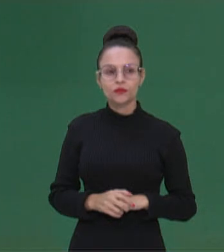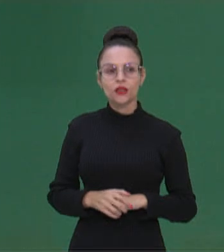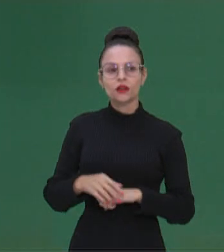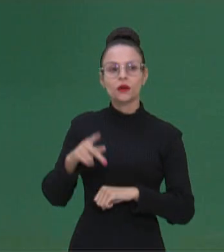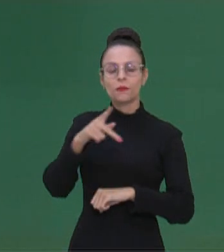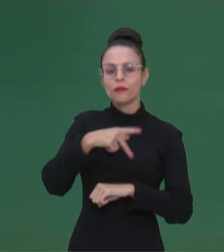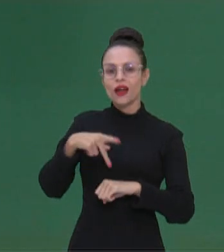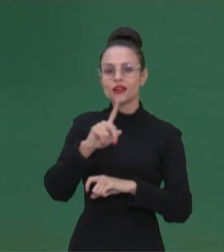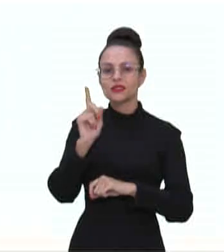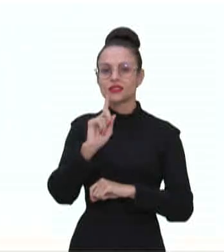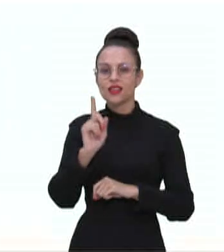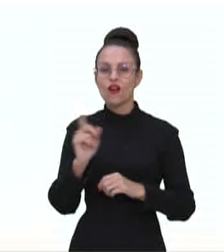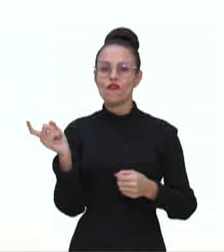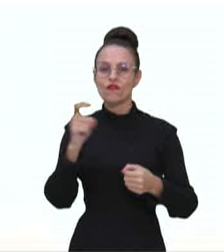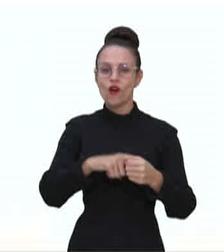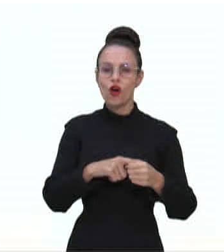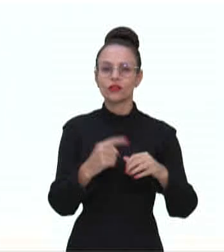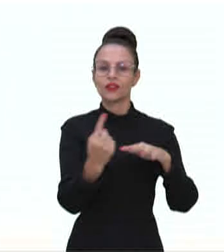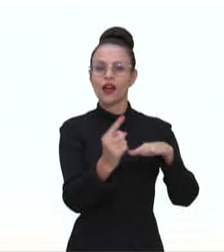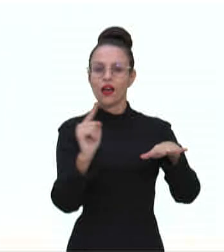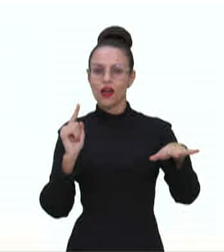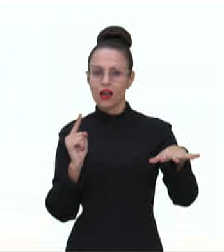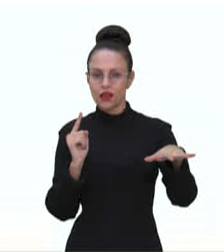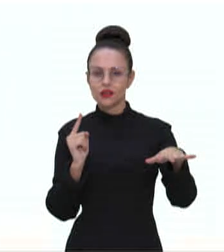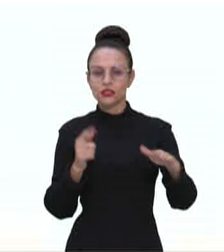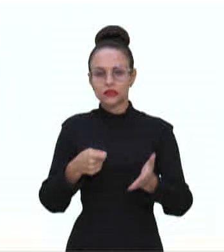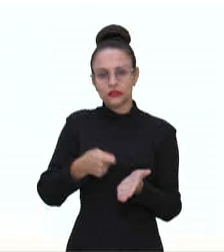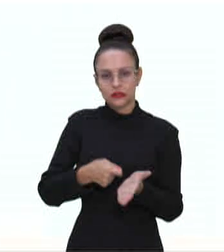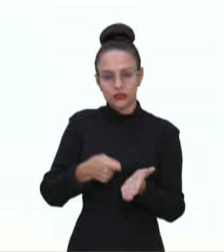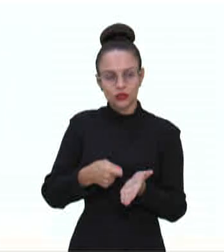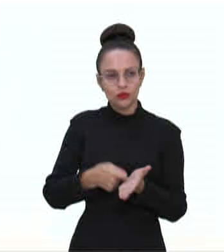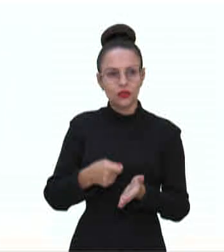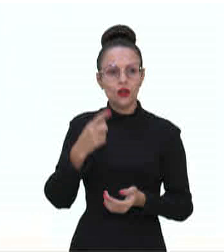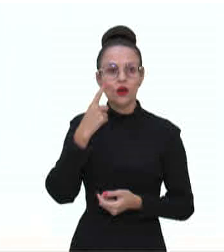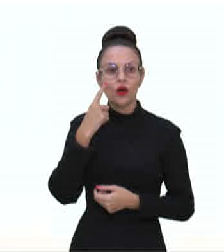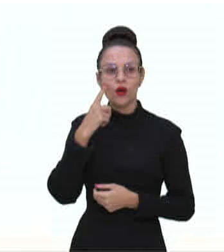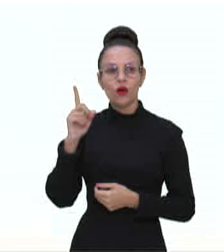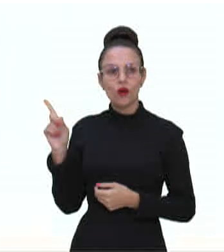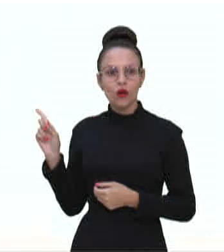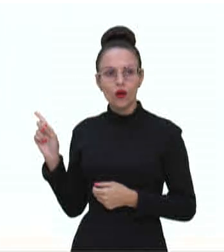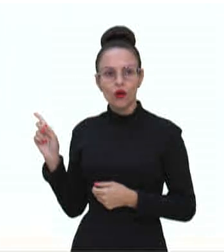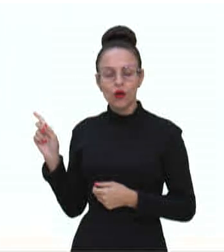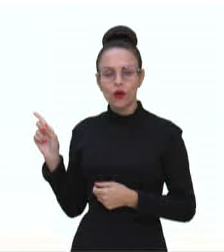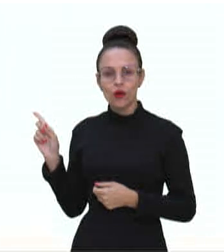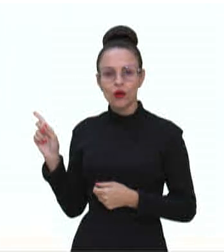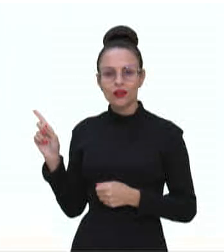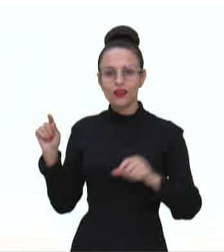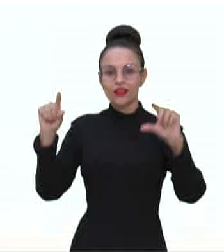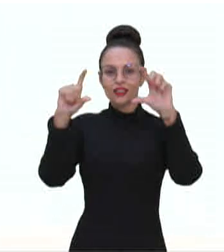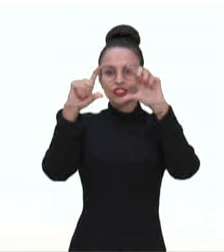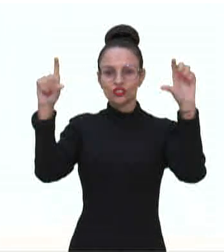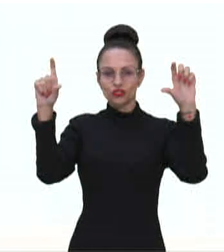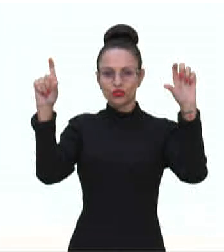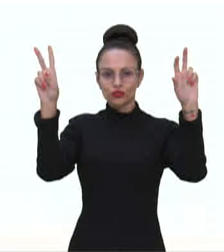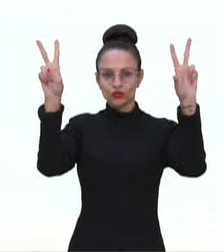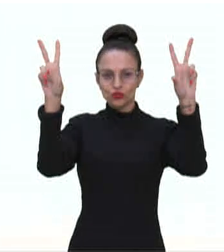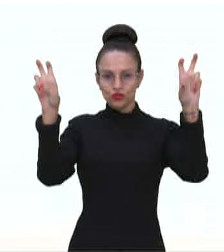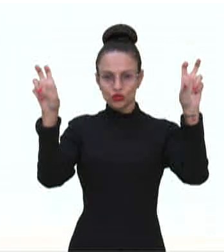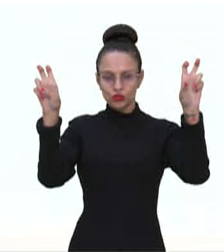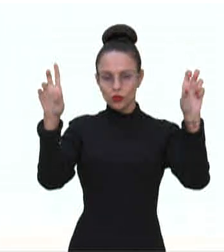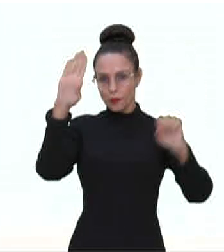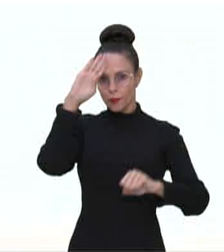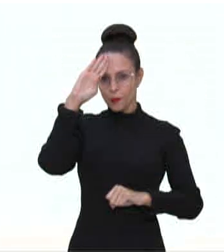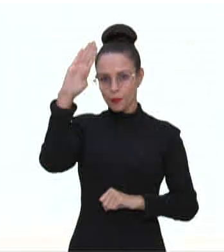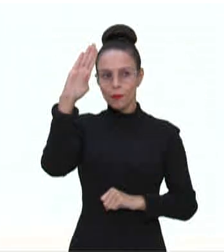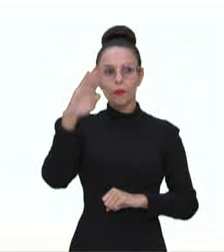ter isolamento rigoroso, diz ministro do Interior. Aqui seria a manchete, lá,